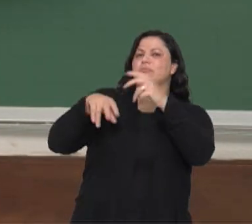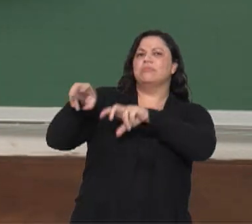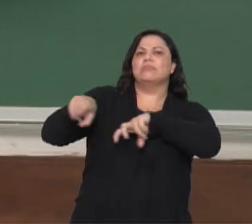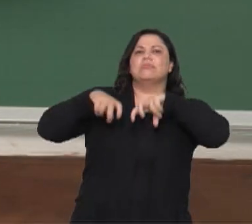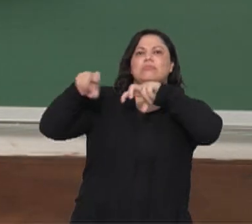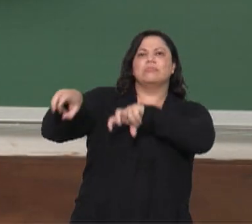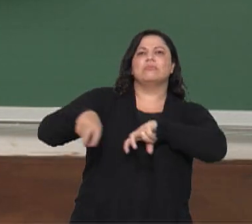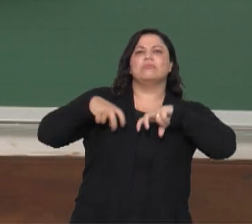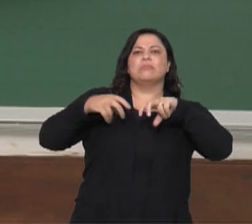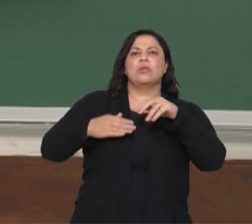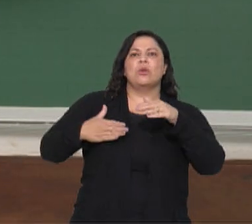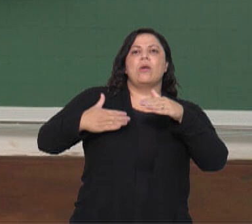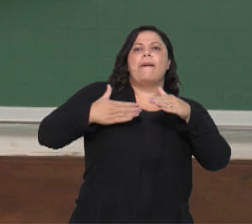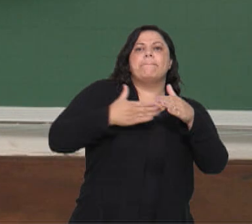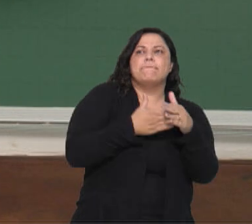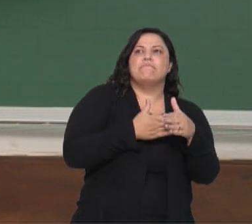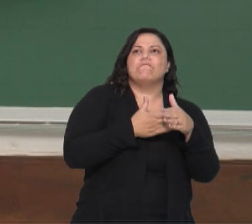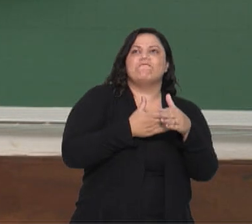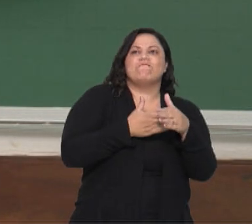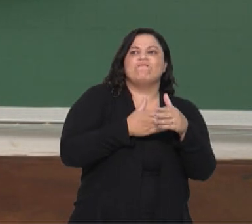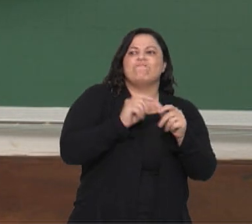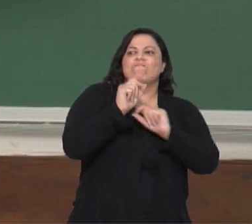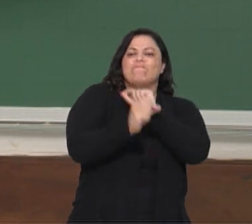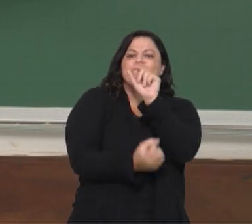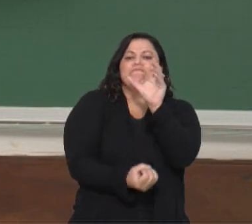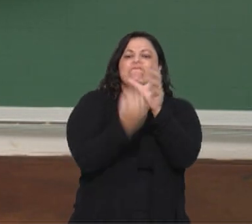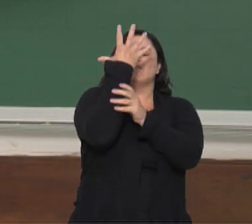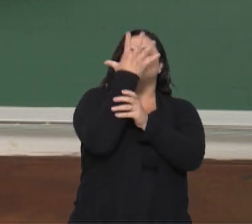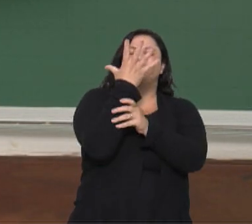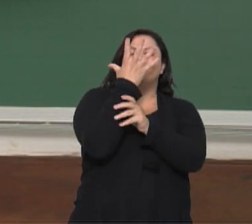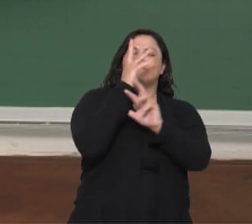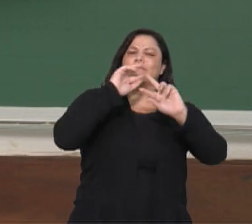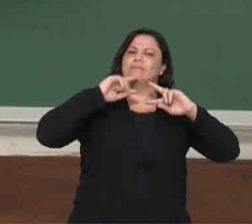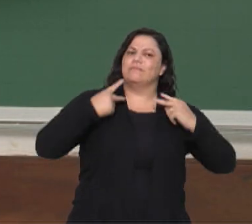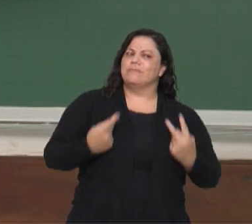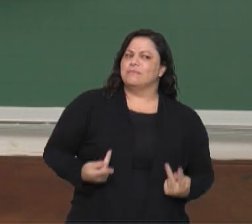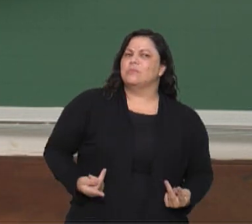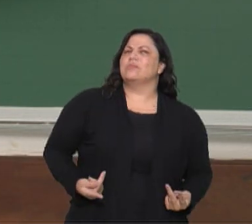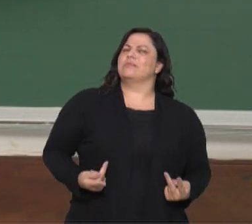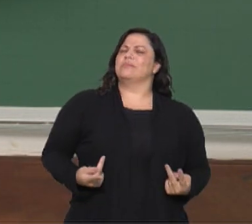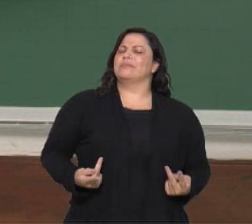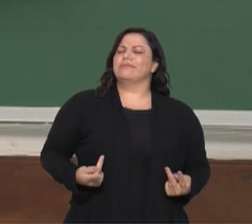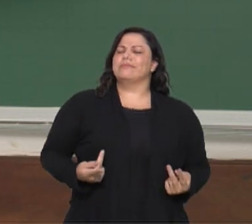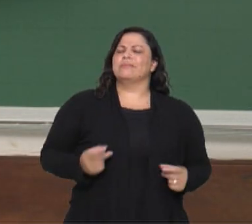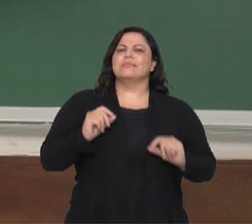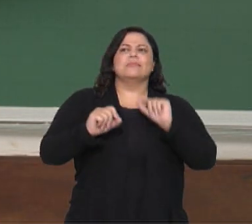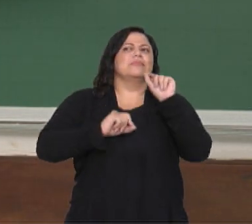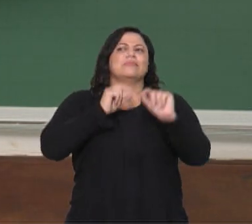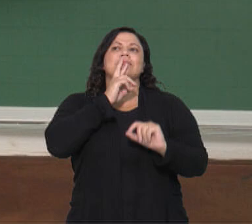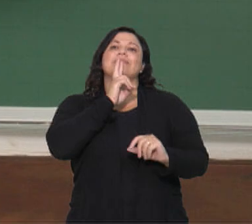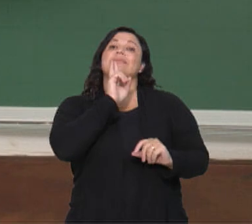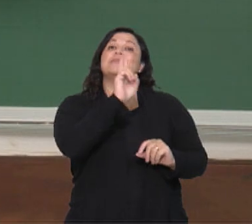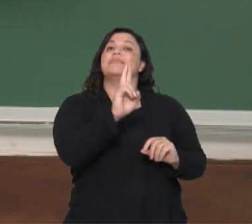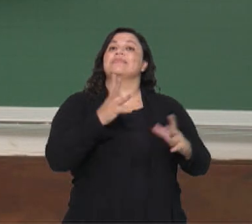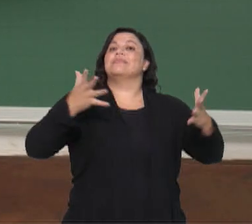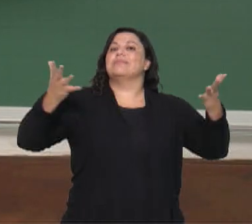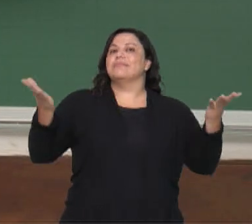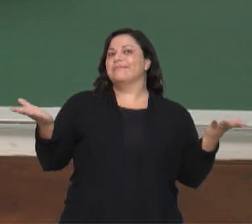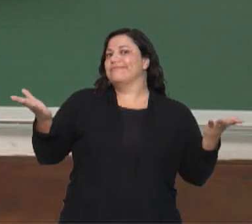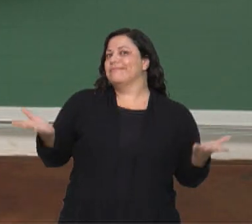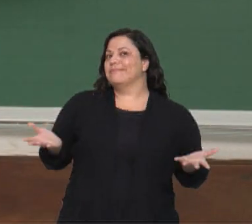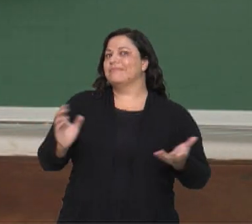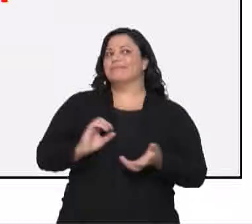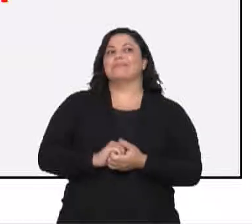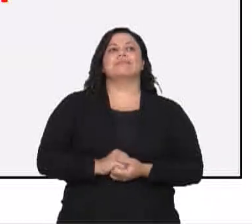e o impacto da atividade agrícola, do surgimento da agricultura na vida do homem, do ser humano? Como que vocês responderam essa? Poderiam